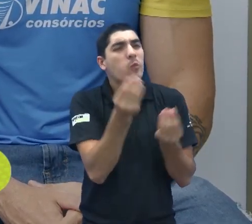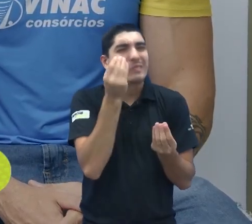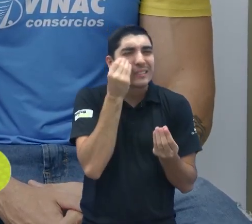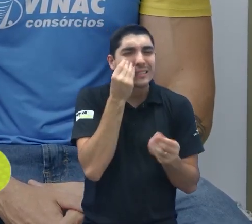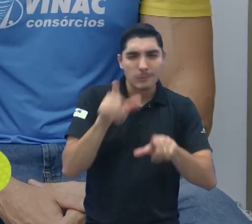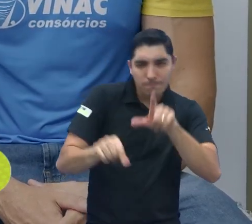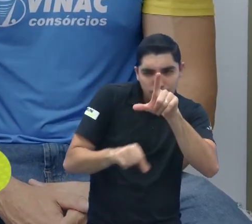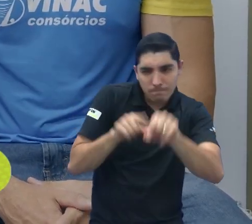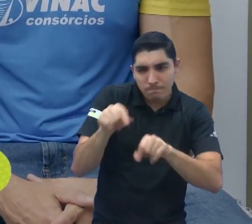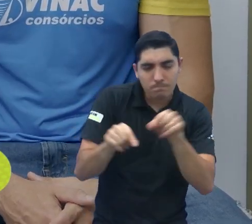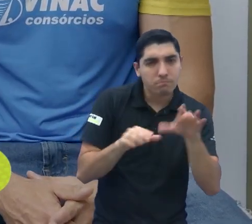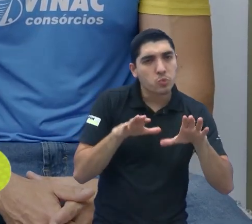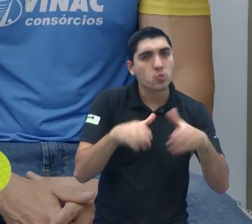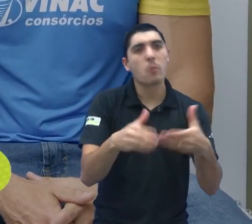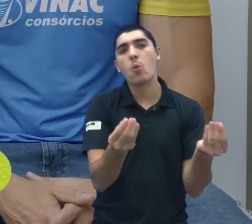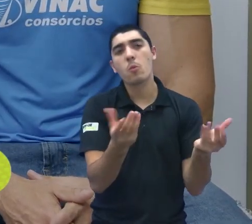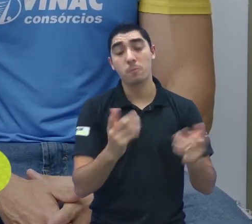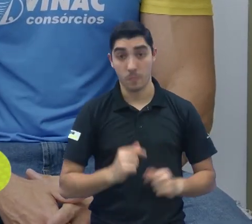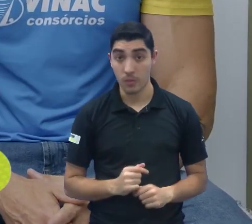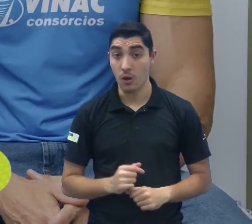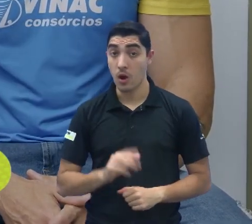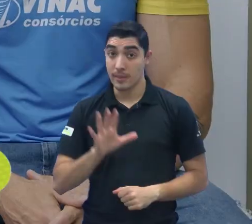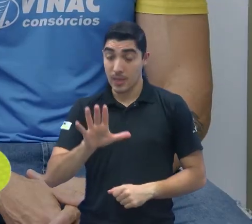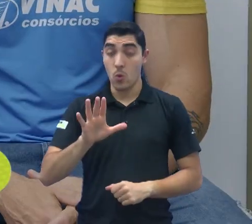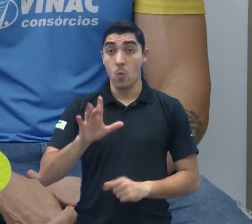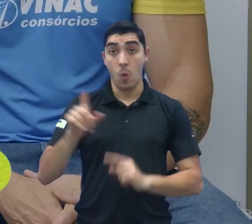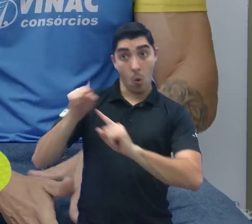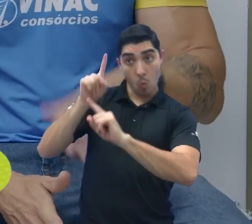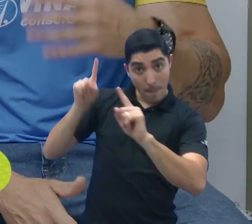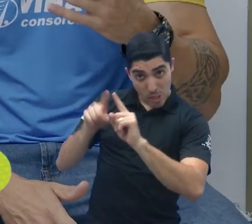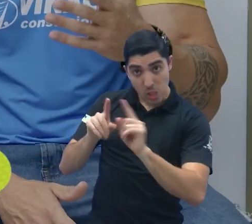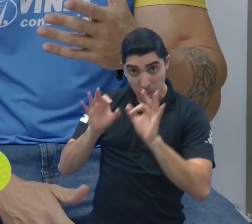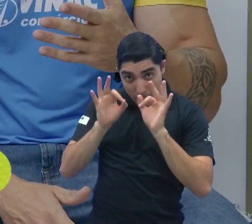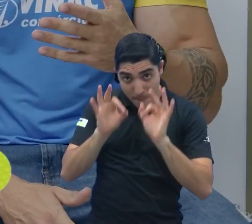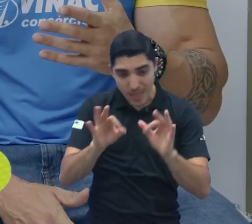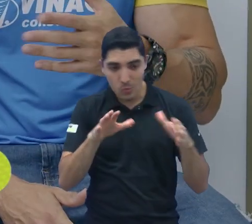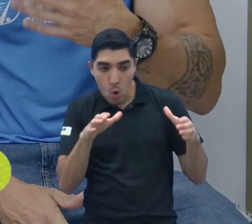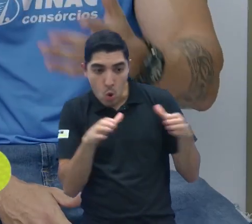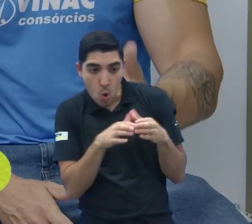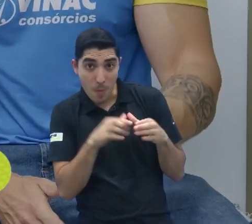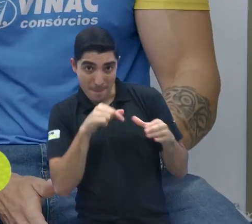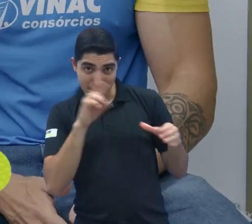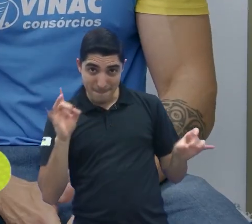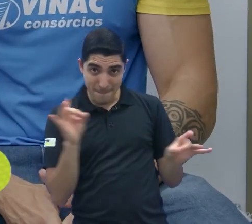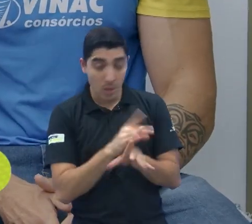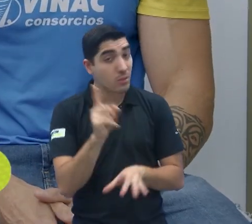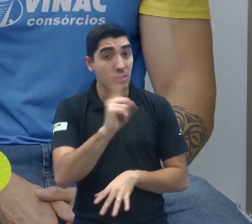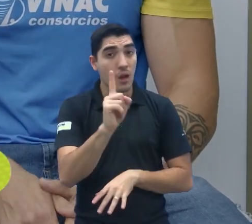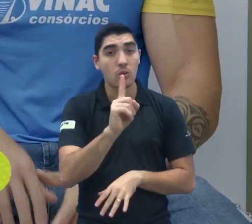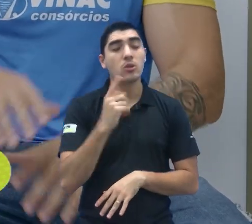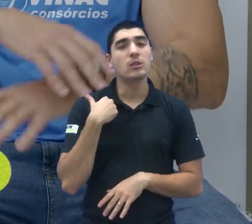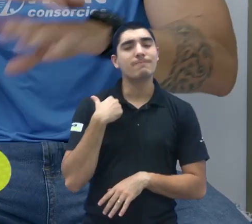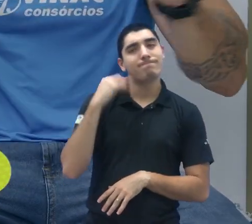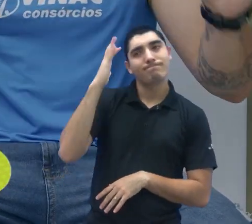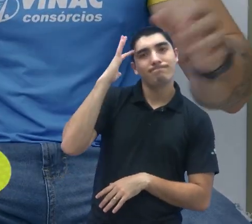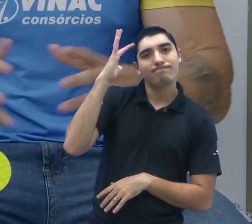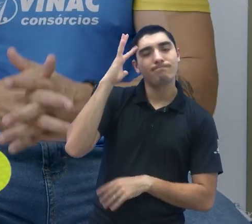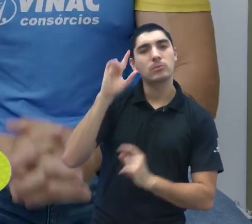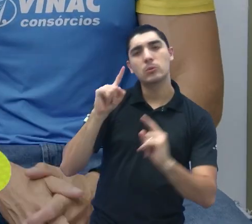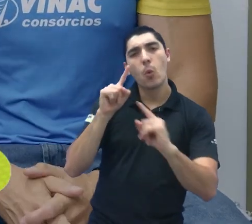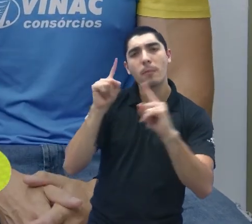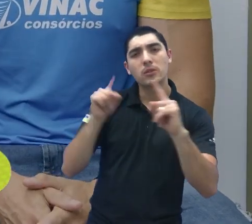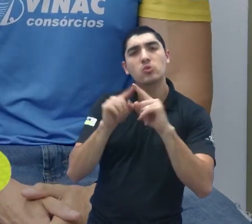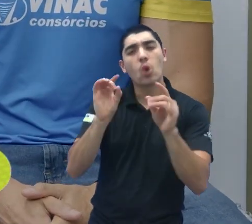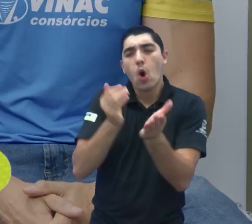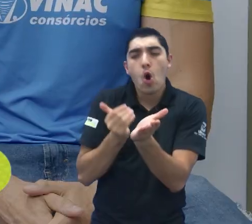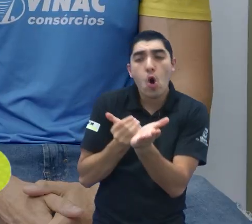esporte? Inicialmente a ideia não era ter uma equipe, né? Inicialmente a ideia é iniciar a modalidade. Então no começo a gente saiu buscando gente em